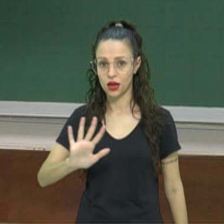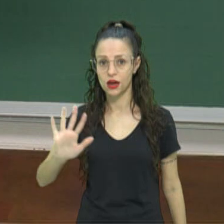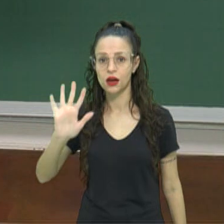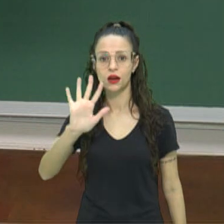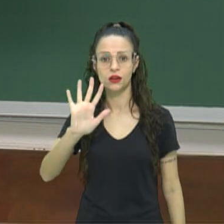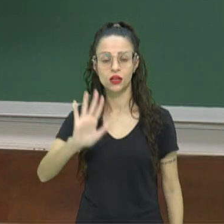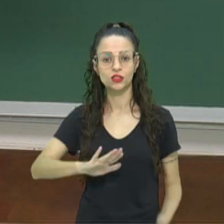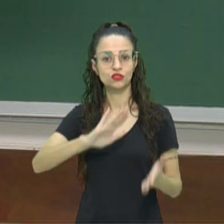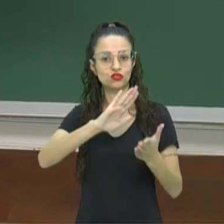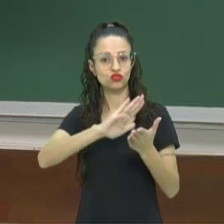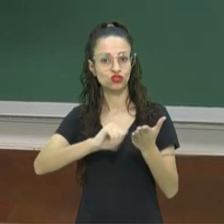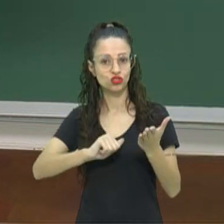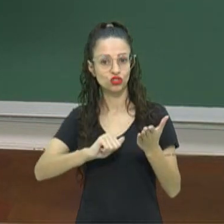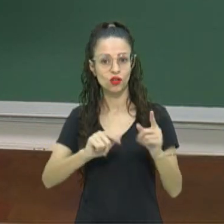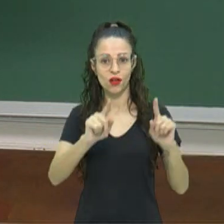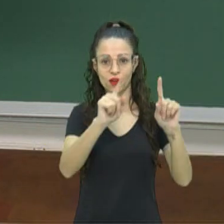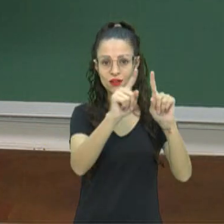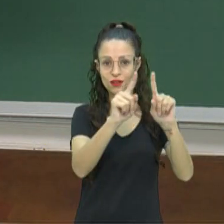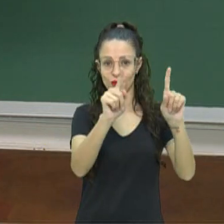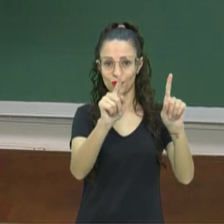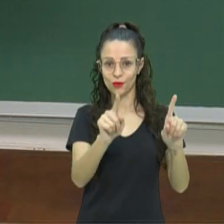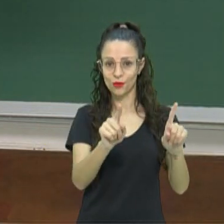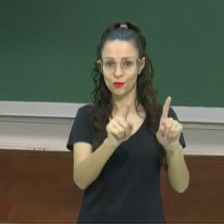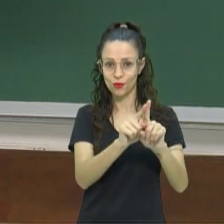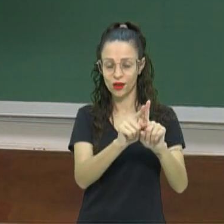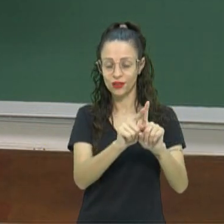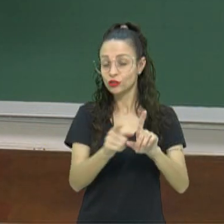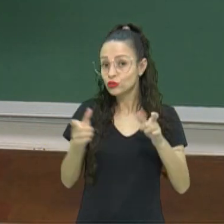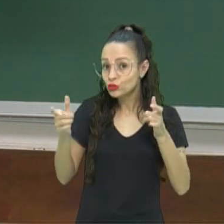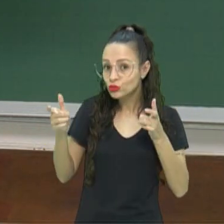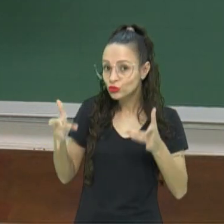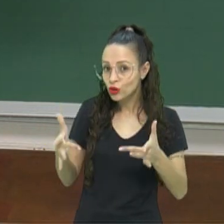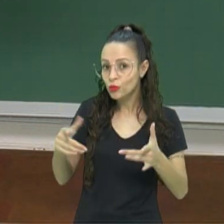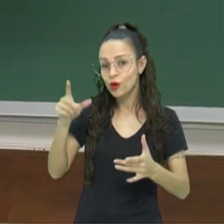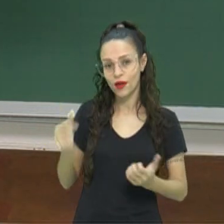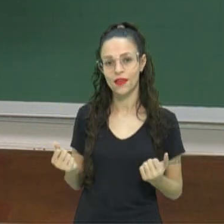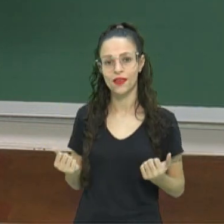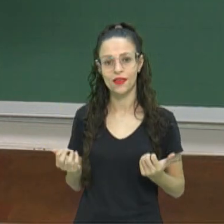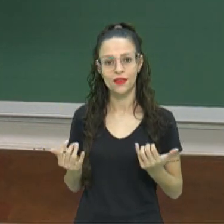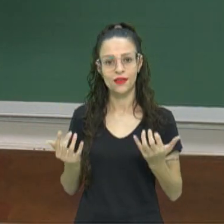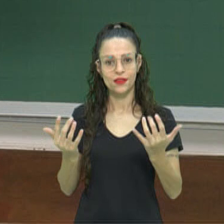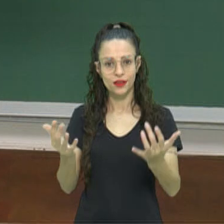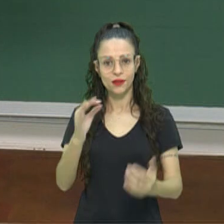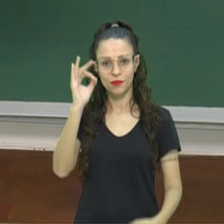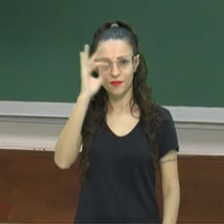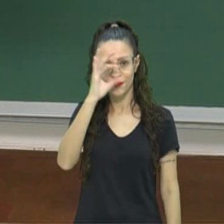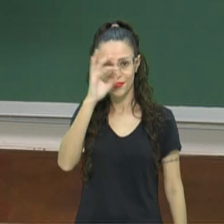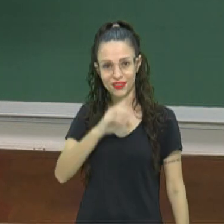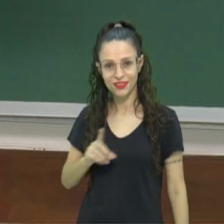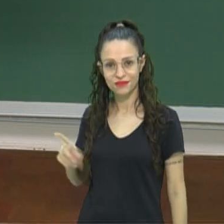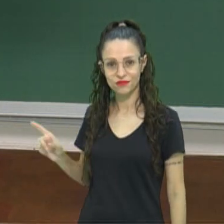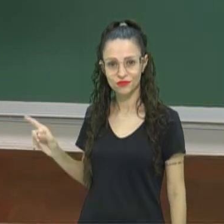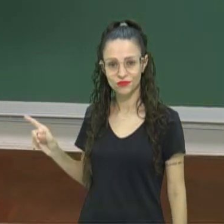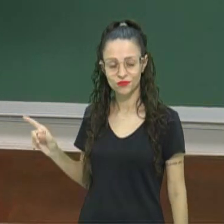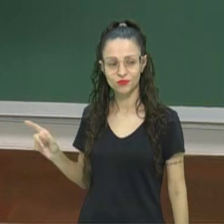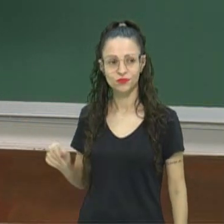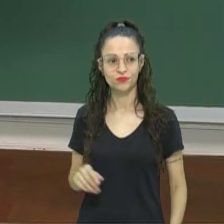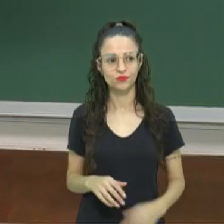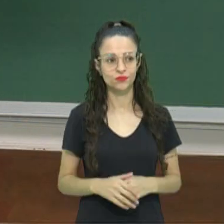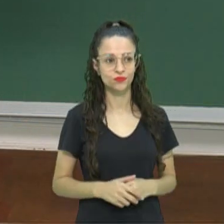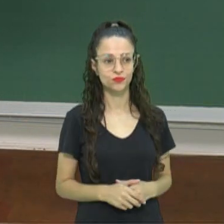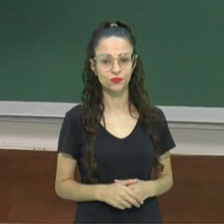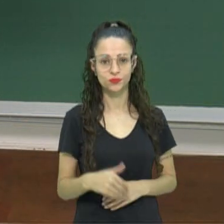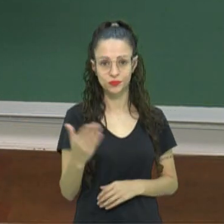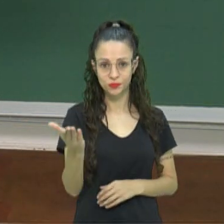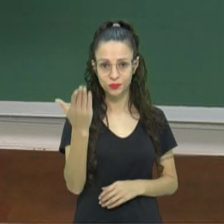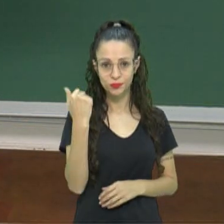e tirar a área da piscina. O que sobra é a área da grama, que é essa figura diferente, que é esse L.